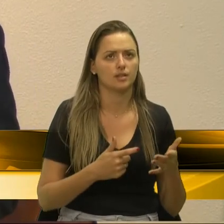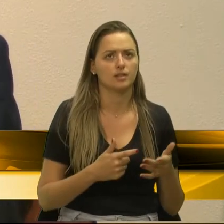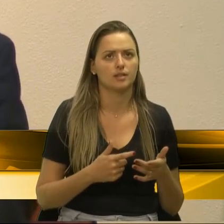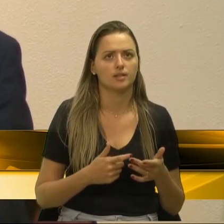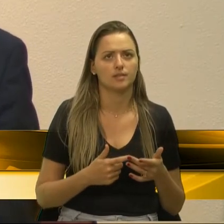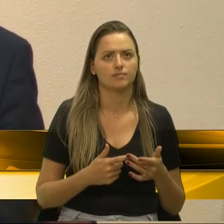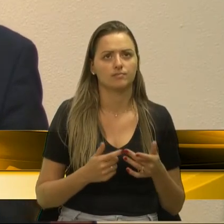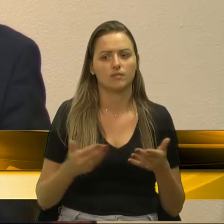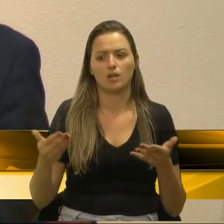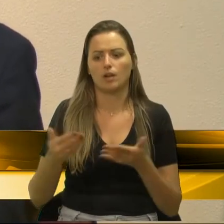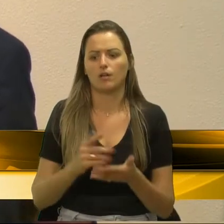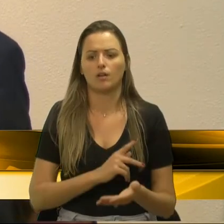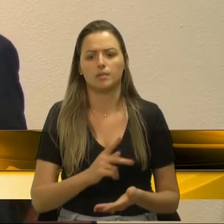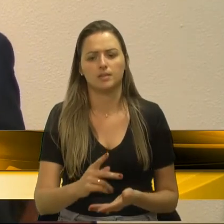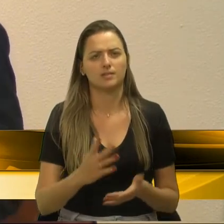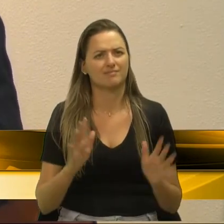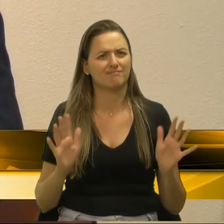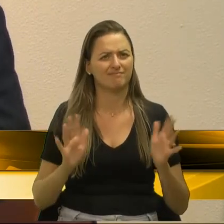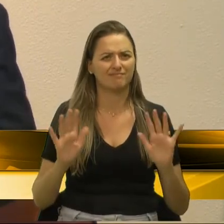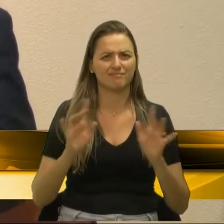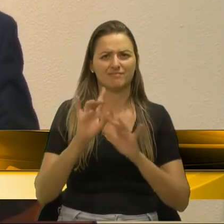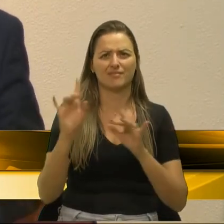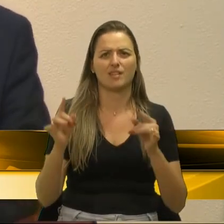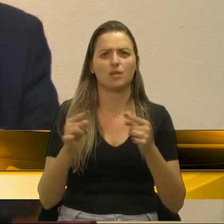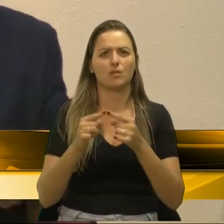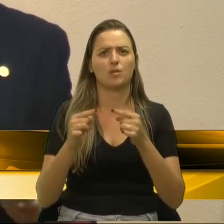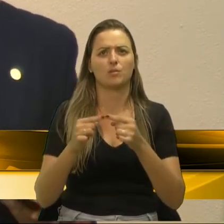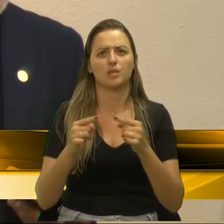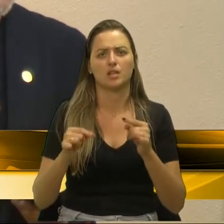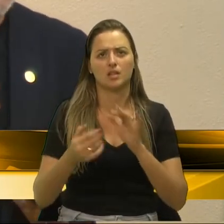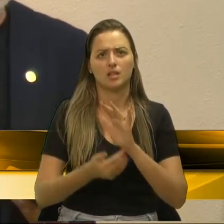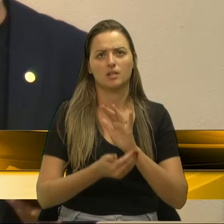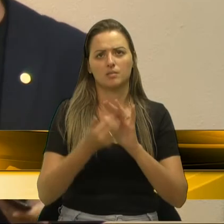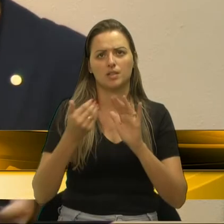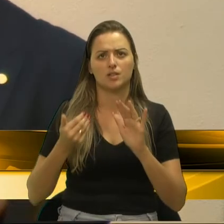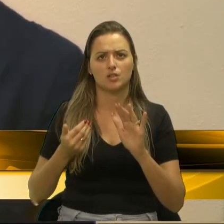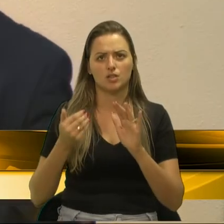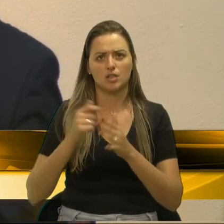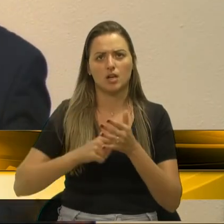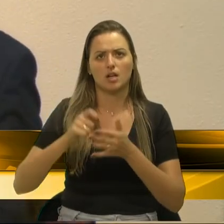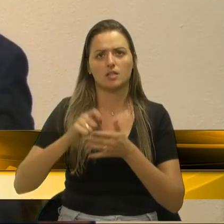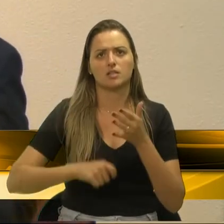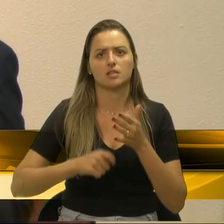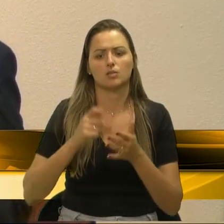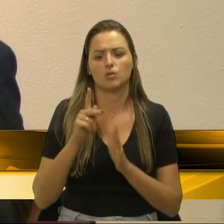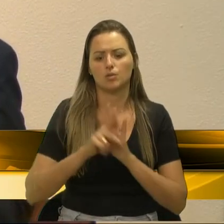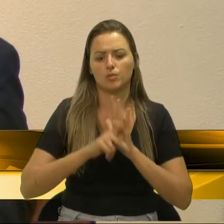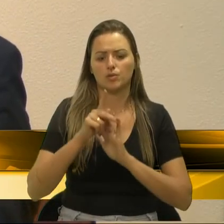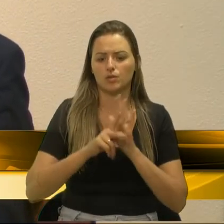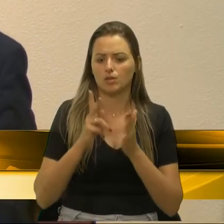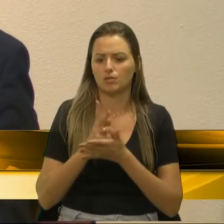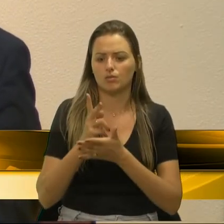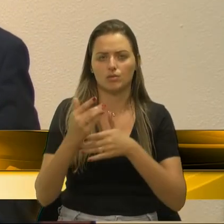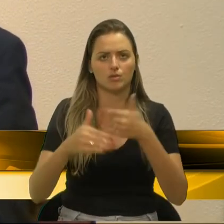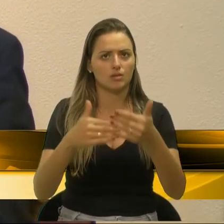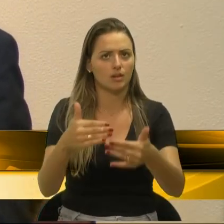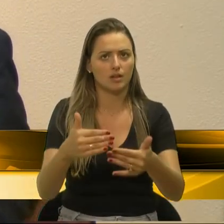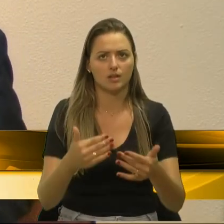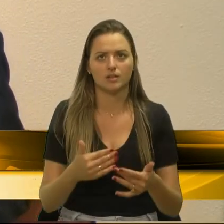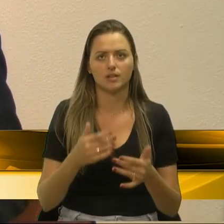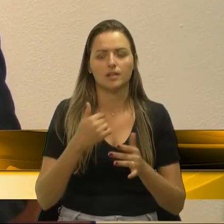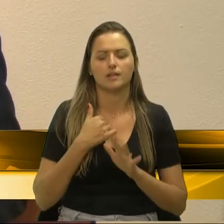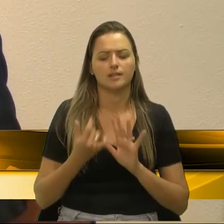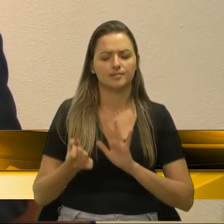e ele é presidente esse ano. Então, sei lá, teria que ter uma maneira de retirar essa assinatura dele e o projeto tramitar, continuar tramitando. Então, me